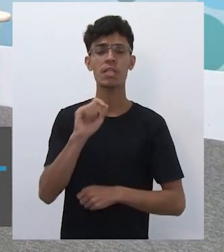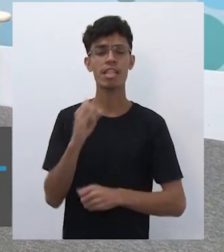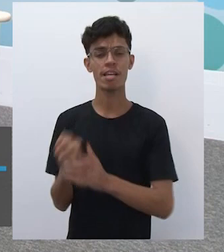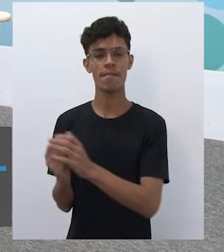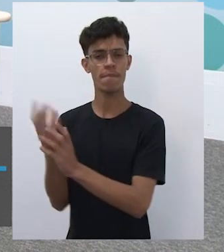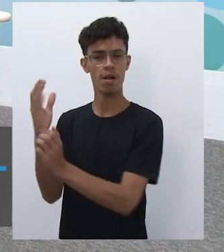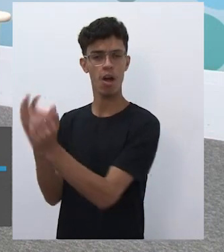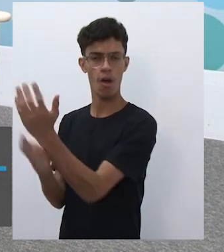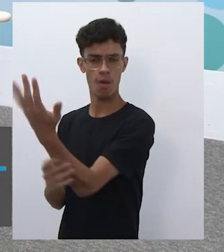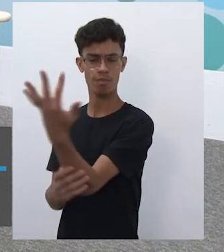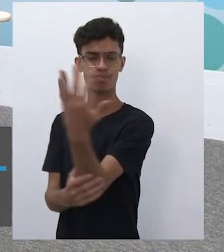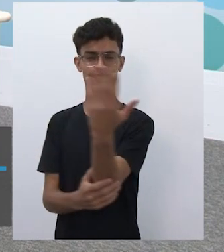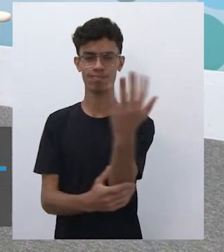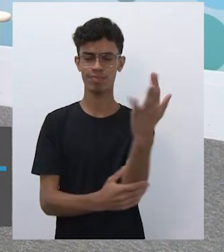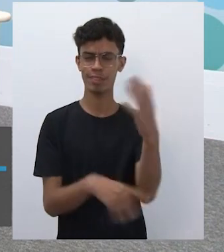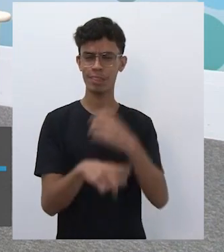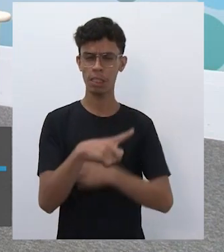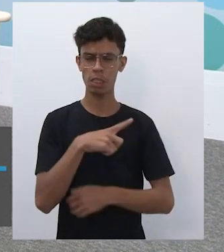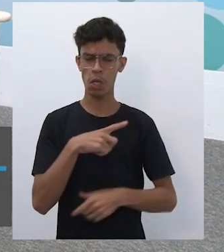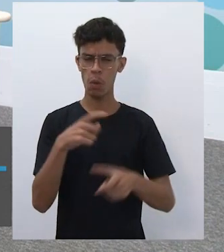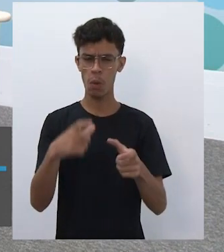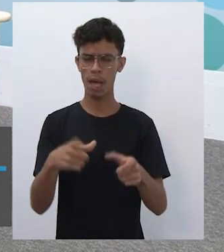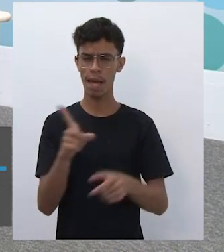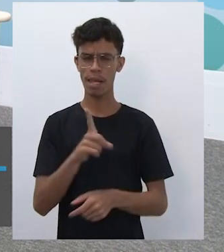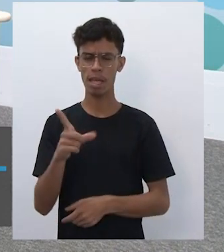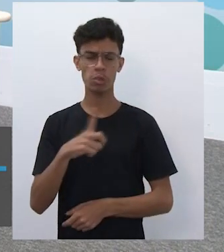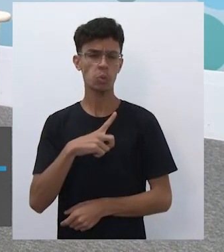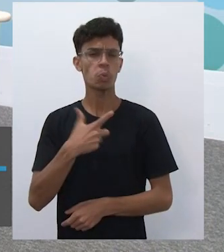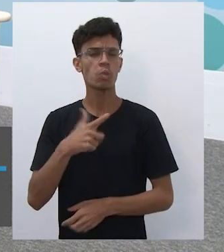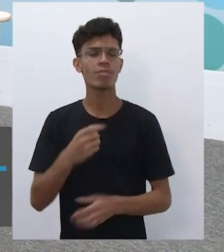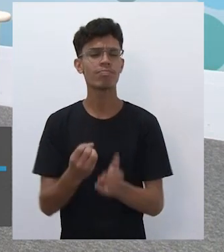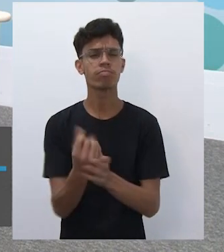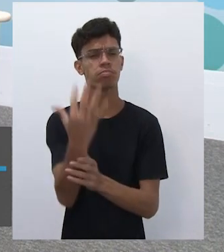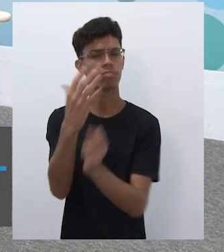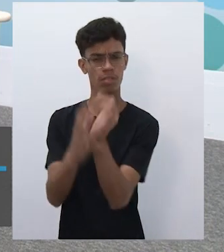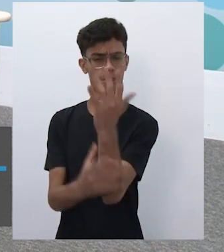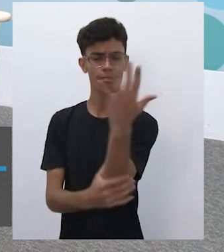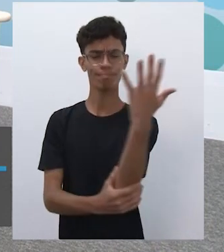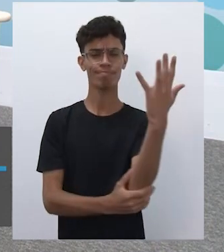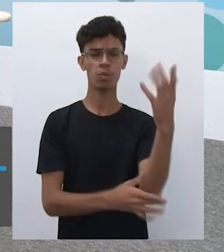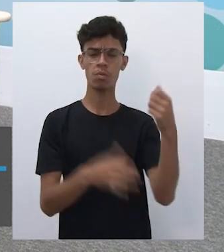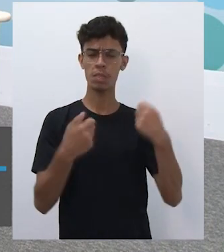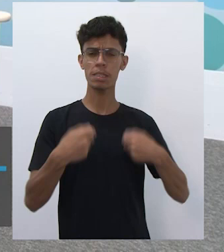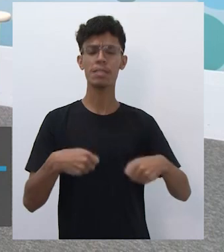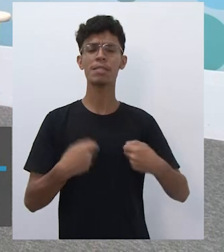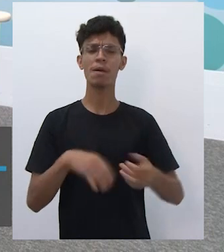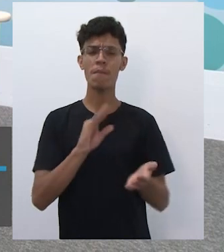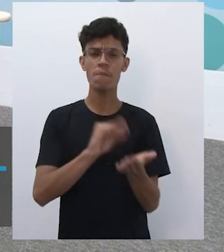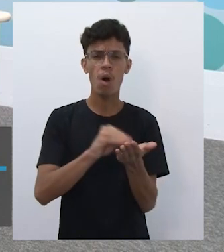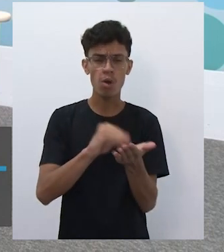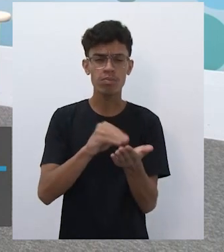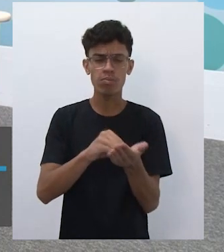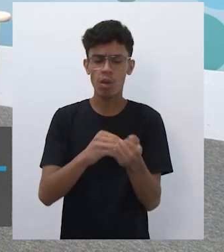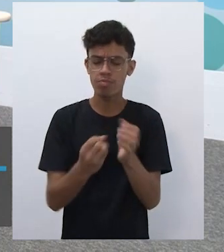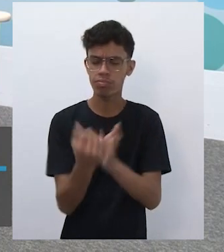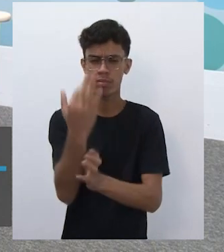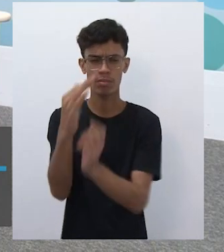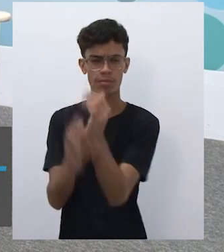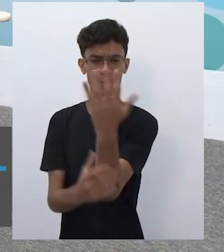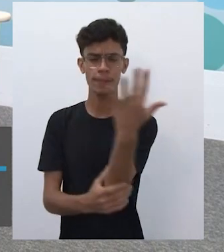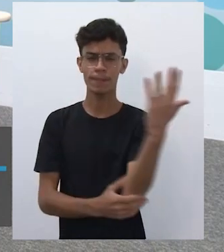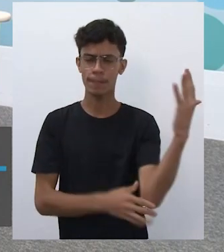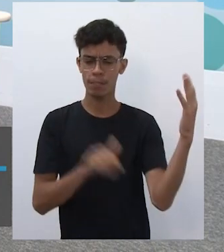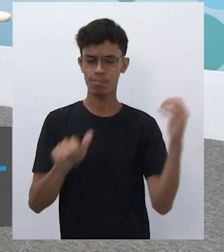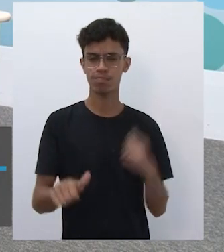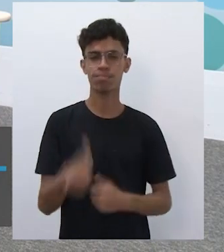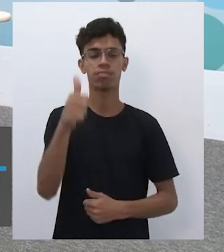bastante sem árvore, digamos assim. Então, eu acho que é uma coisa que falta e é uma coisa que traz um impacto bem positivo